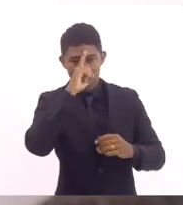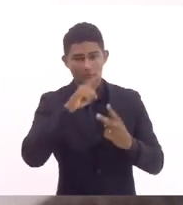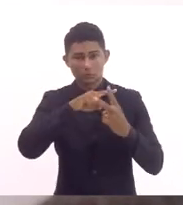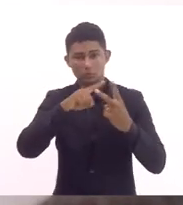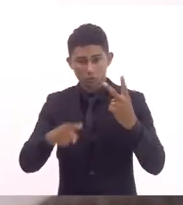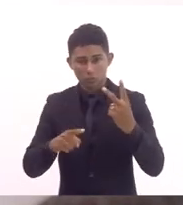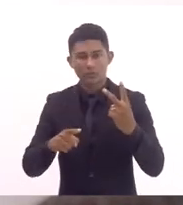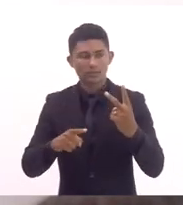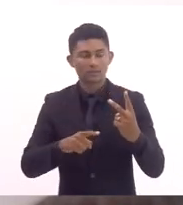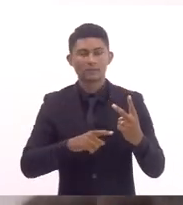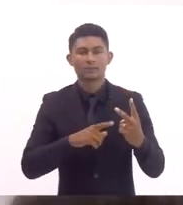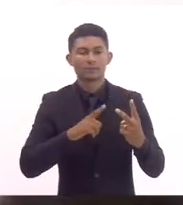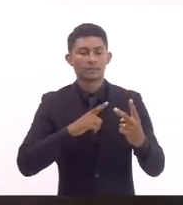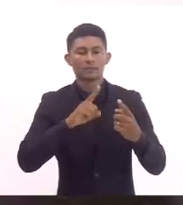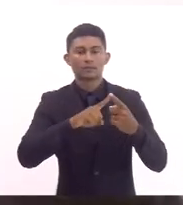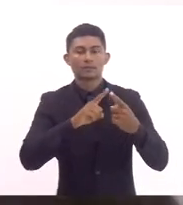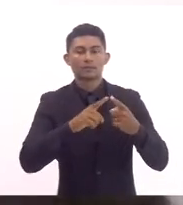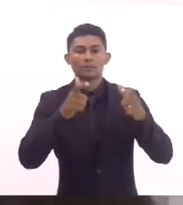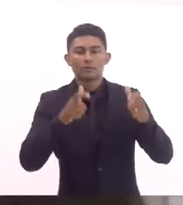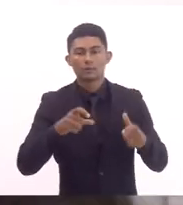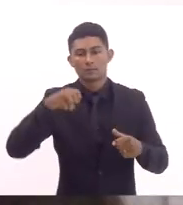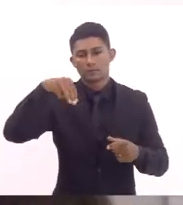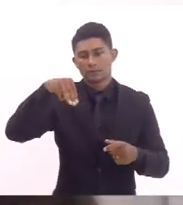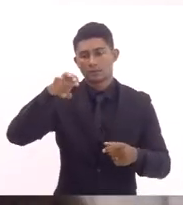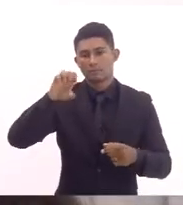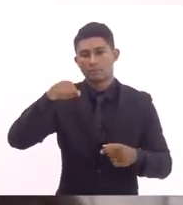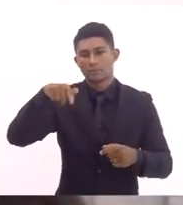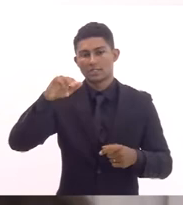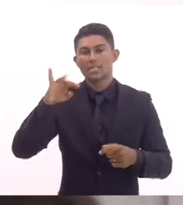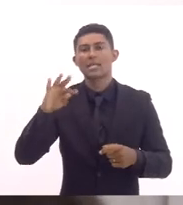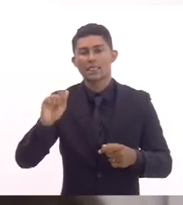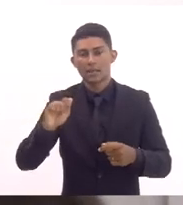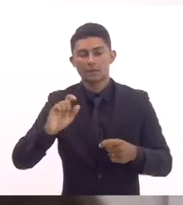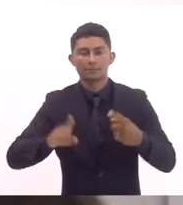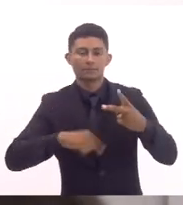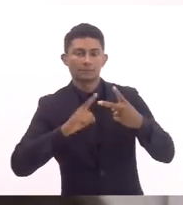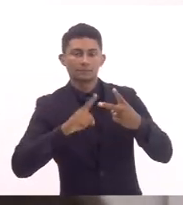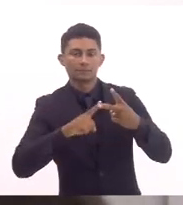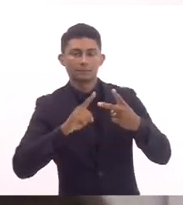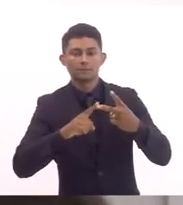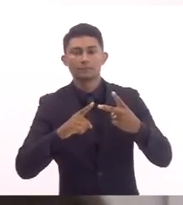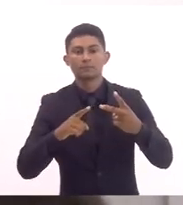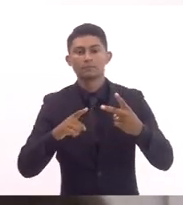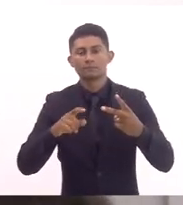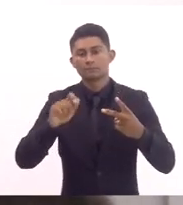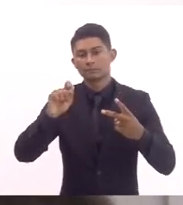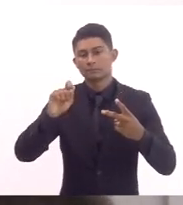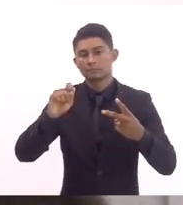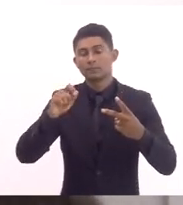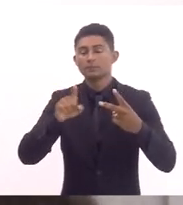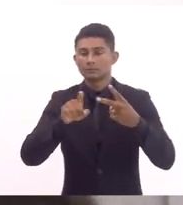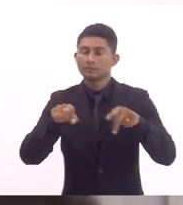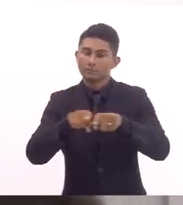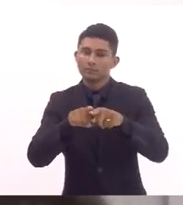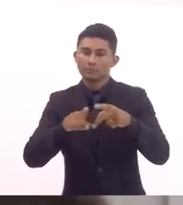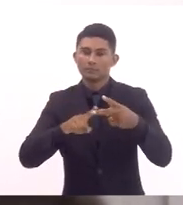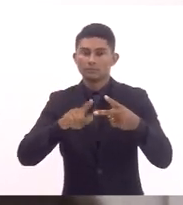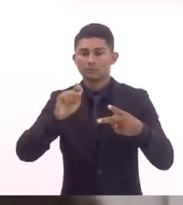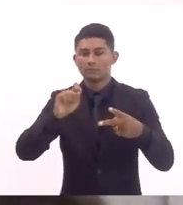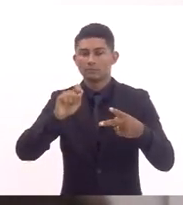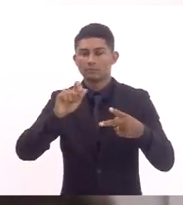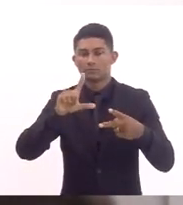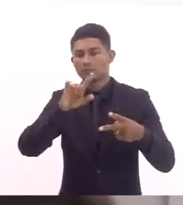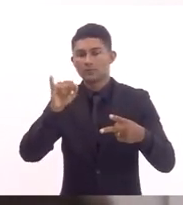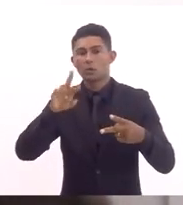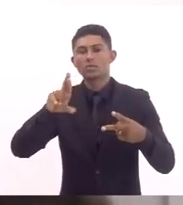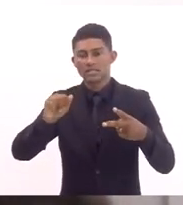a gente fez no hospital da mãe de Mesquita e no hospital Alzira a maternidade Alzira Reis Niterói que dá Metropolitana